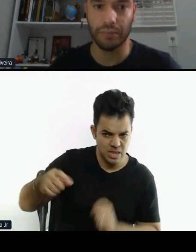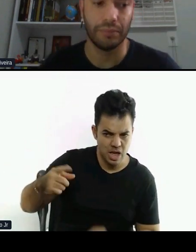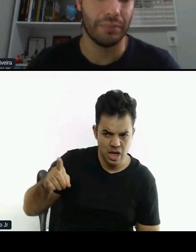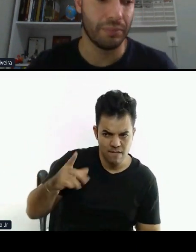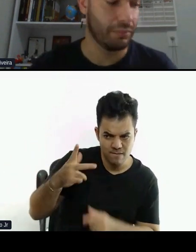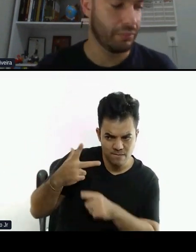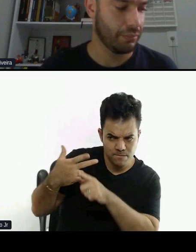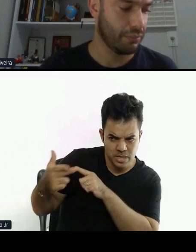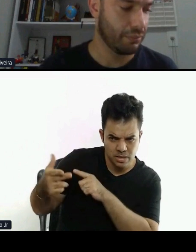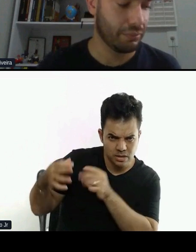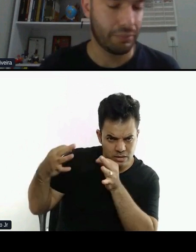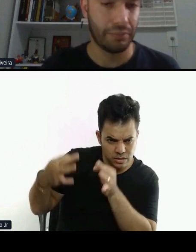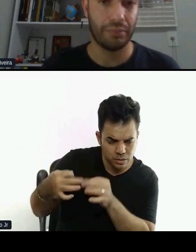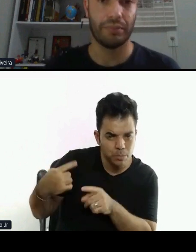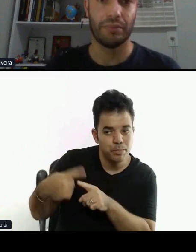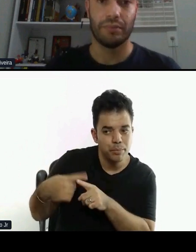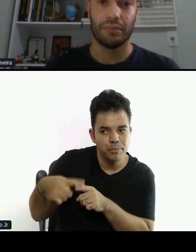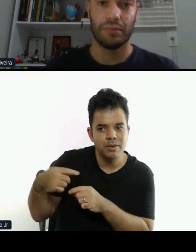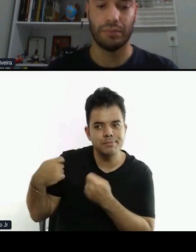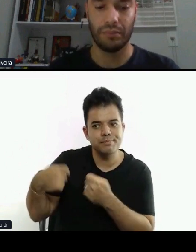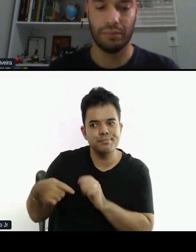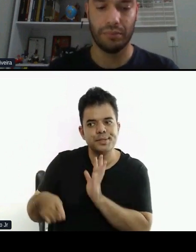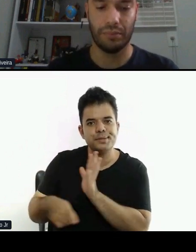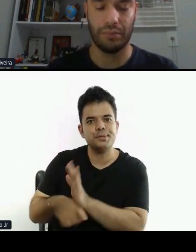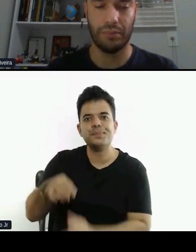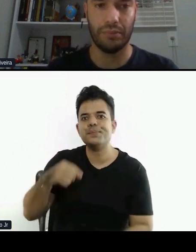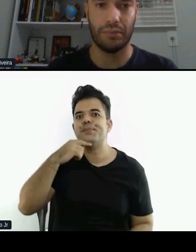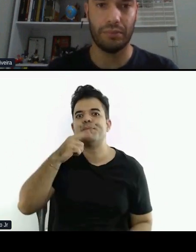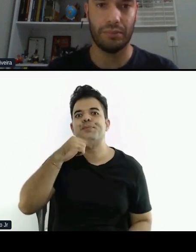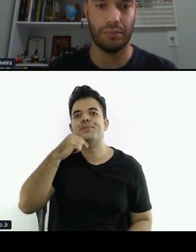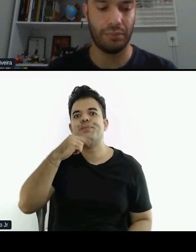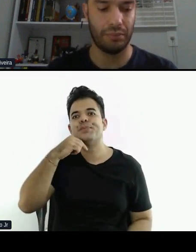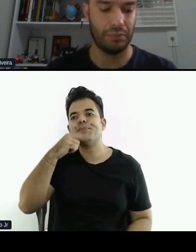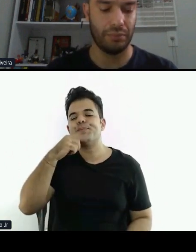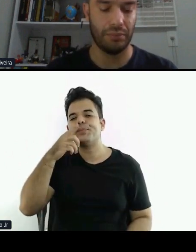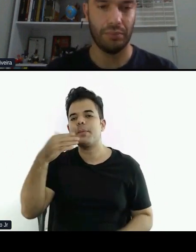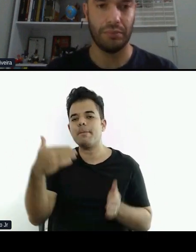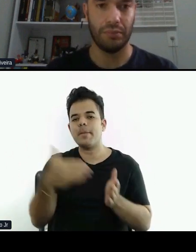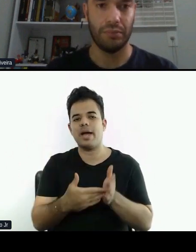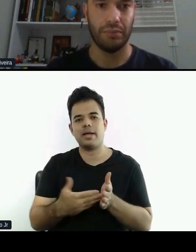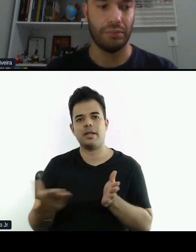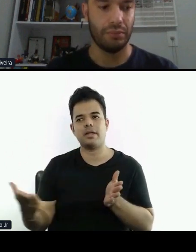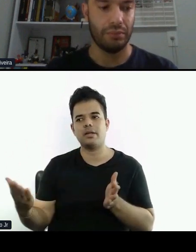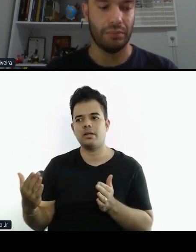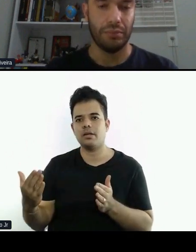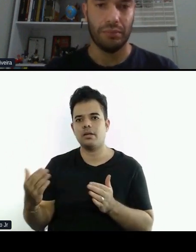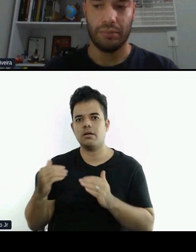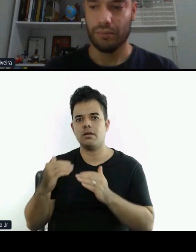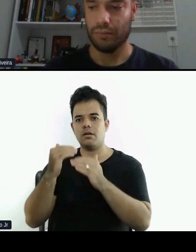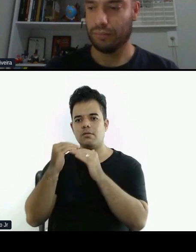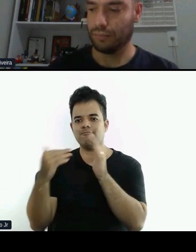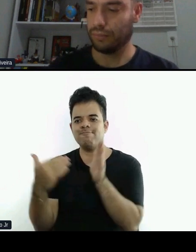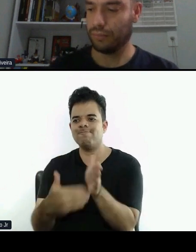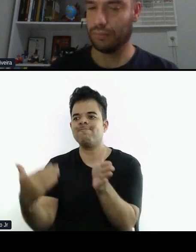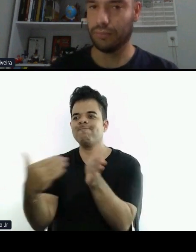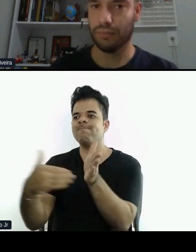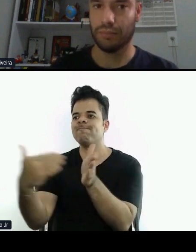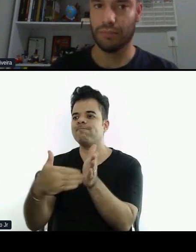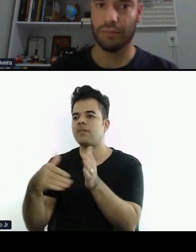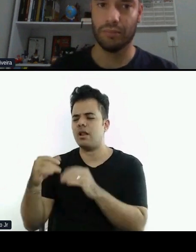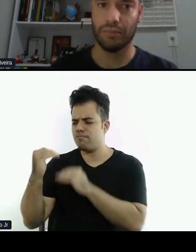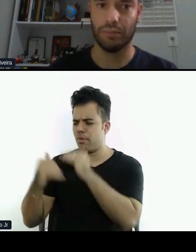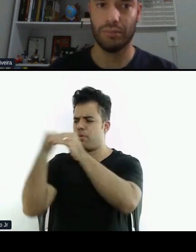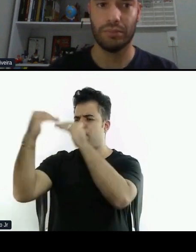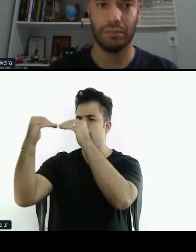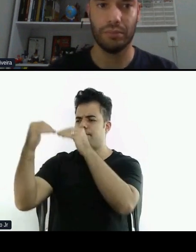foi de fato porque ele não conseguiu, não alcançou nenhuma barreira e o outro ficou para trás porque teve uma barreira no software,